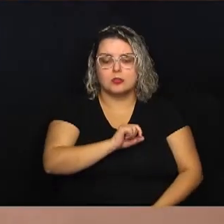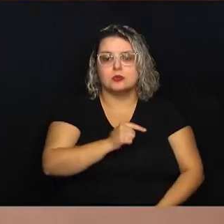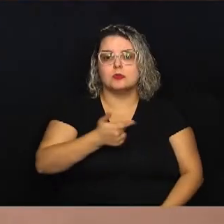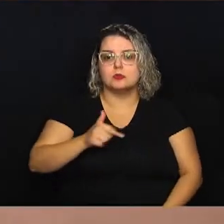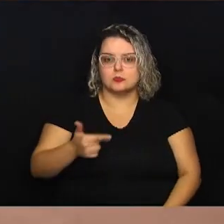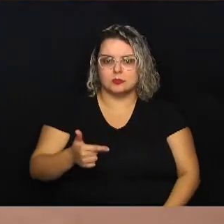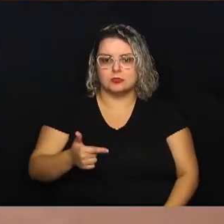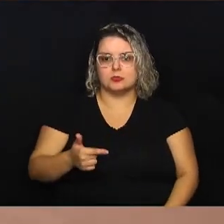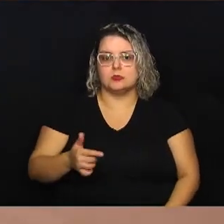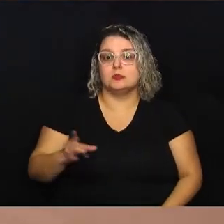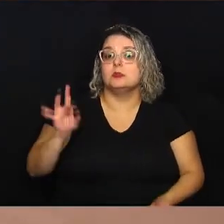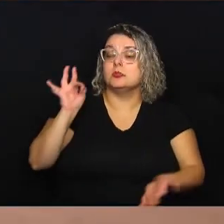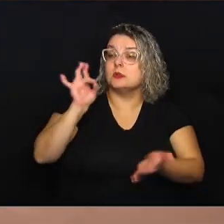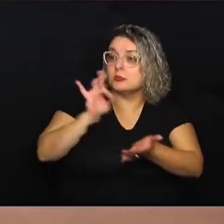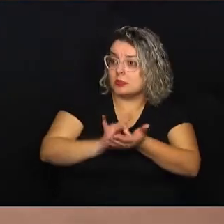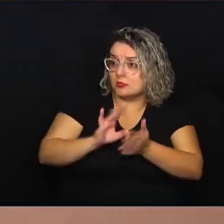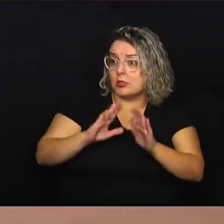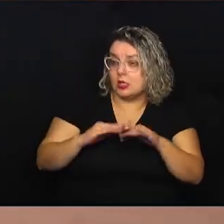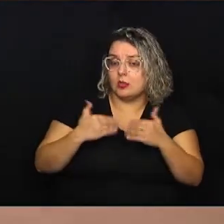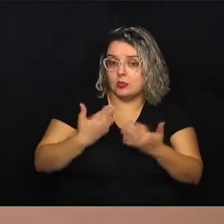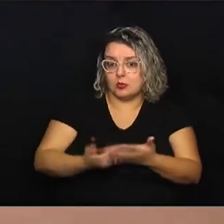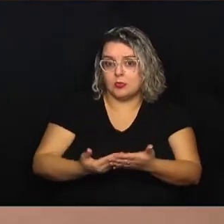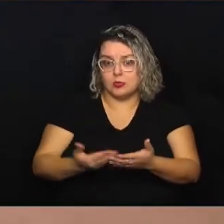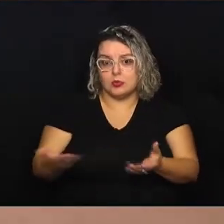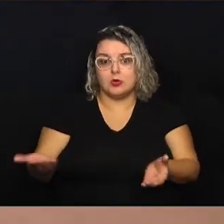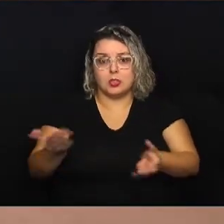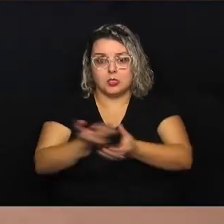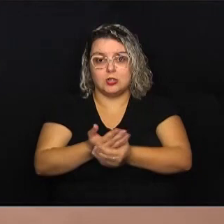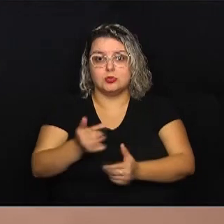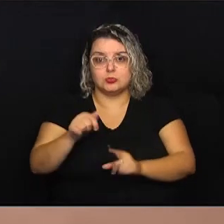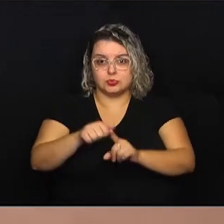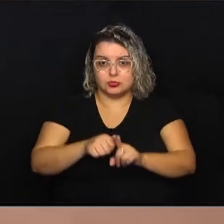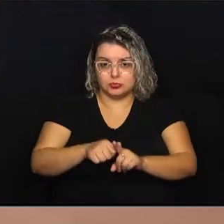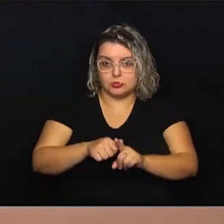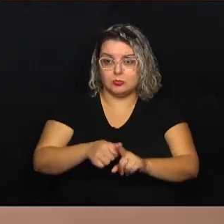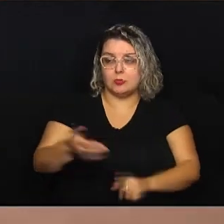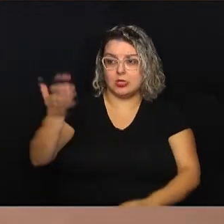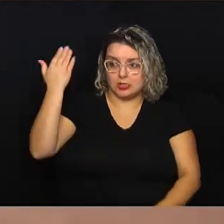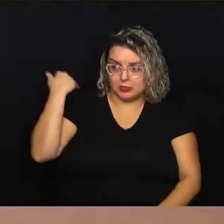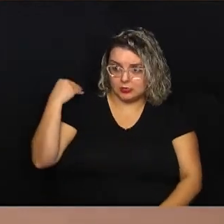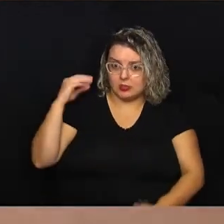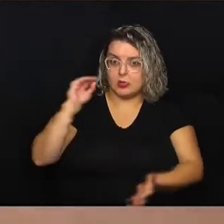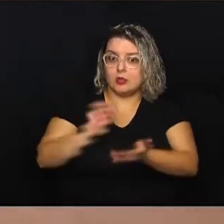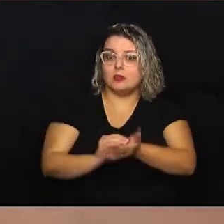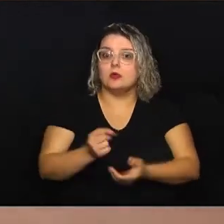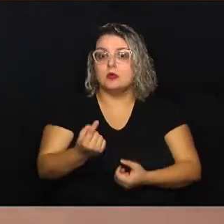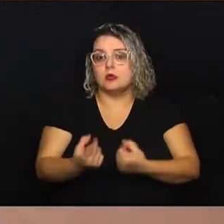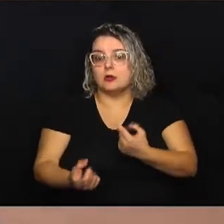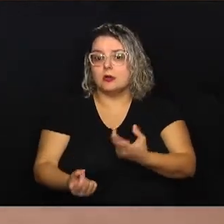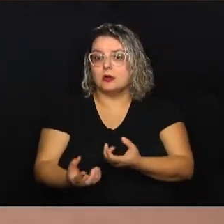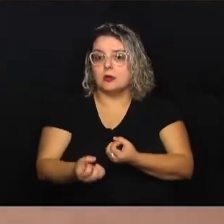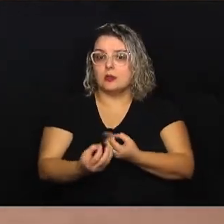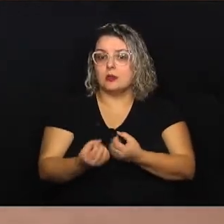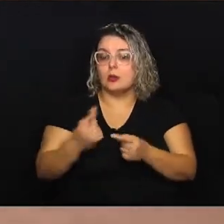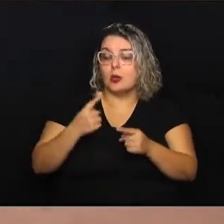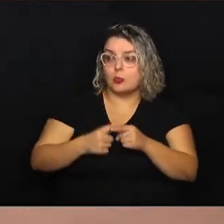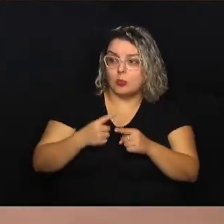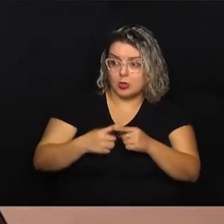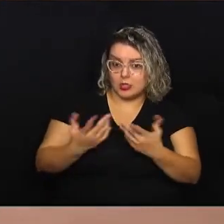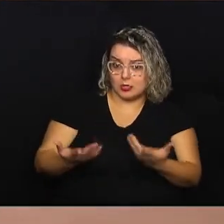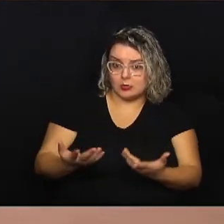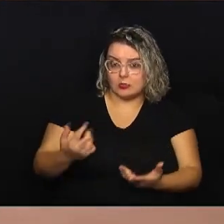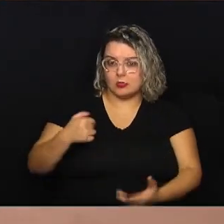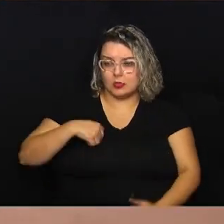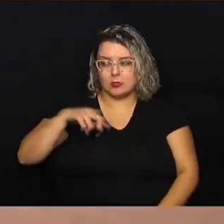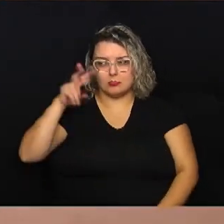Bom, na verdade, o requerimento que a gente protocolou no mês passado, ele veio faltando algumas informações, porque, pelo que eu me